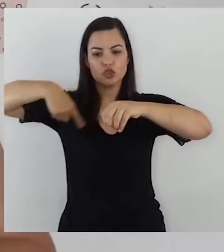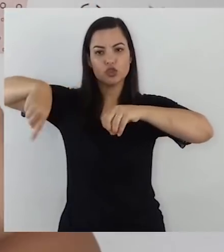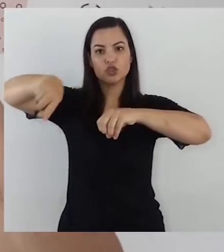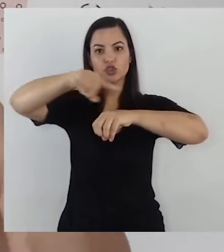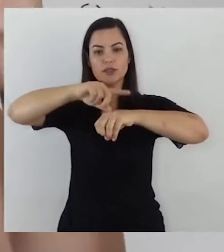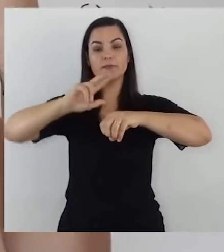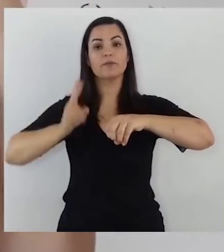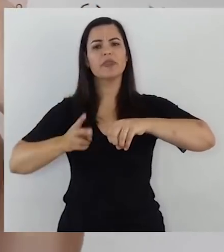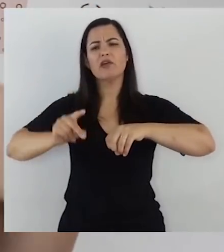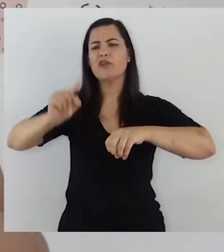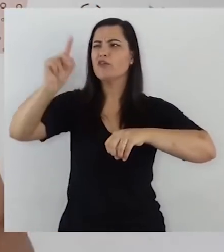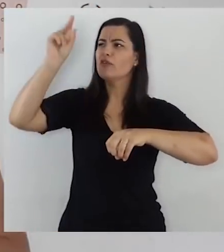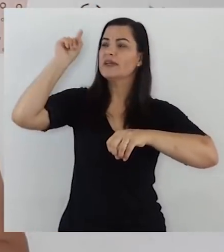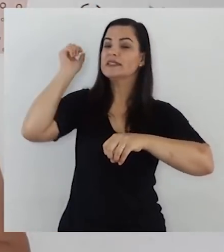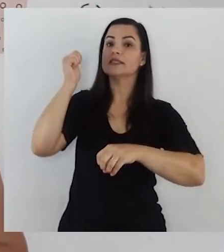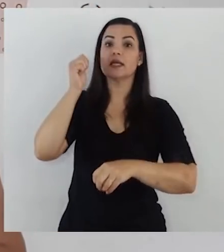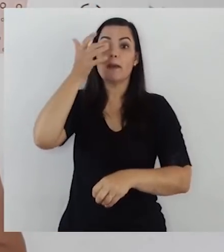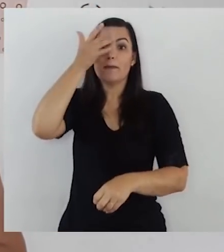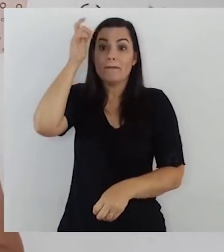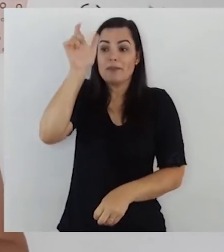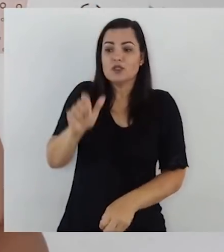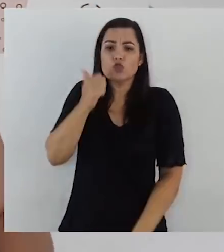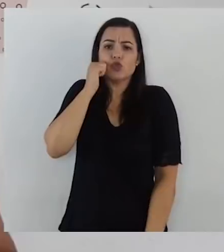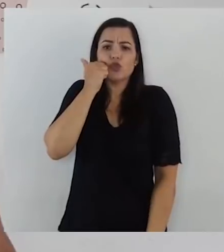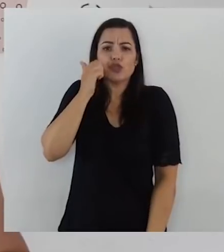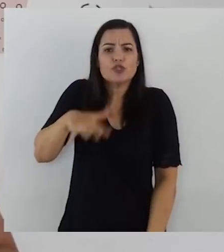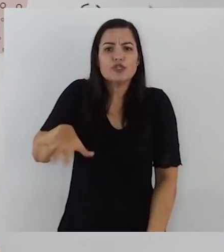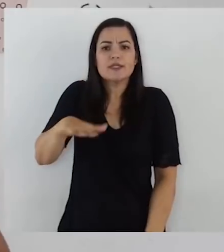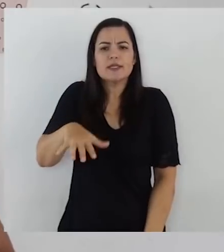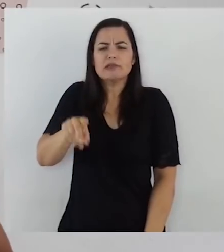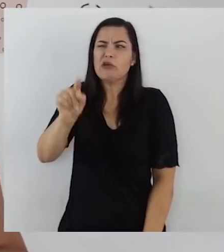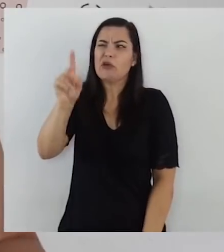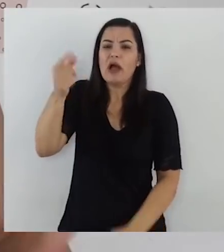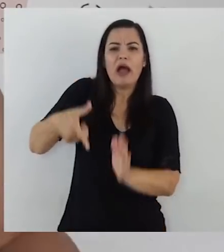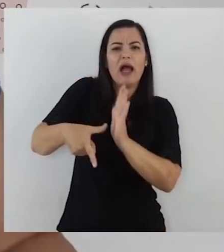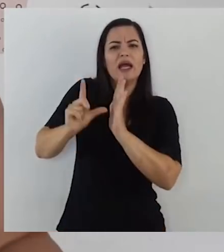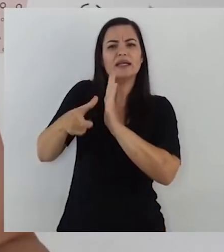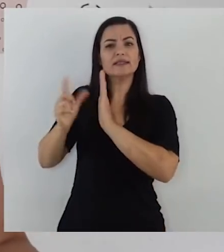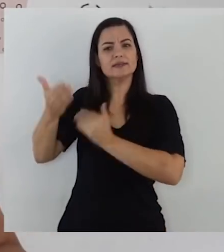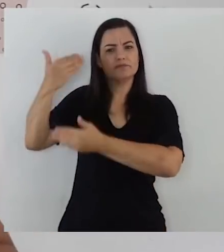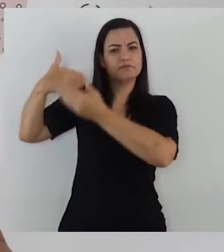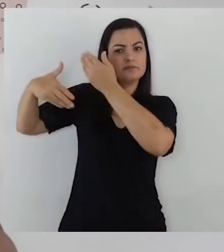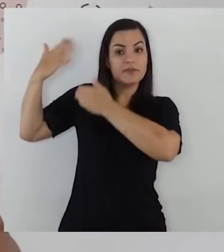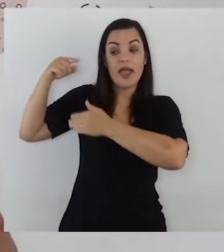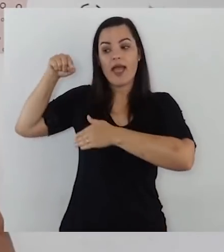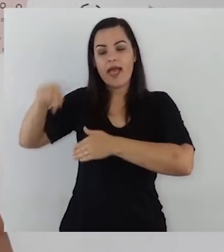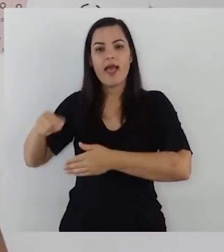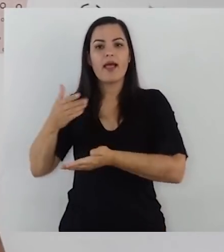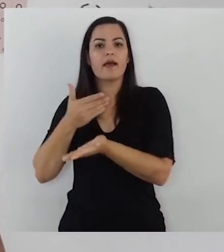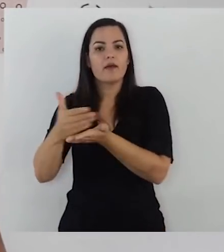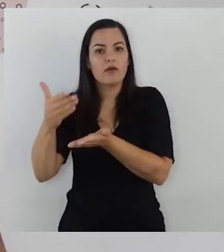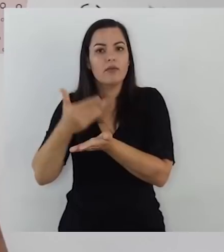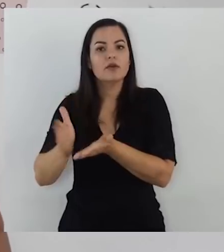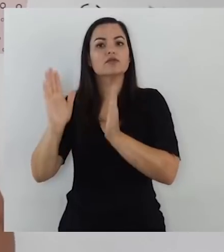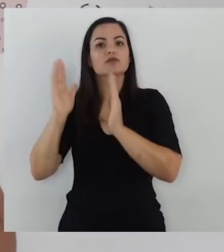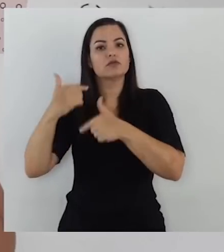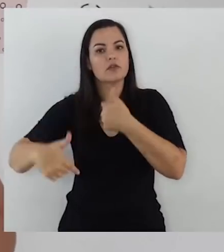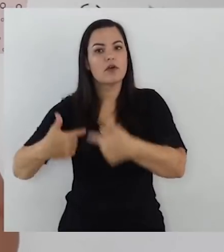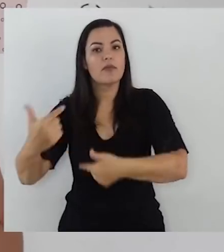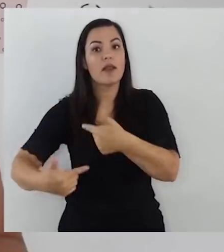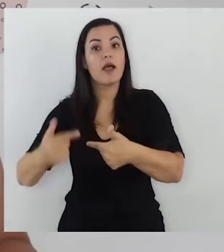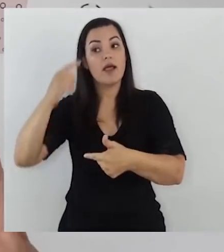trás, de cientistas muito anteriores, ela continuou esses trabalhos, as teorias já estavam consolidadas.